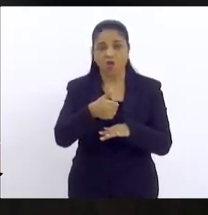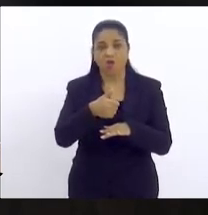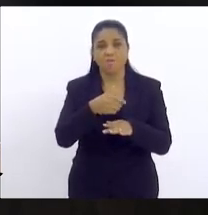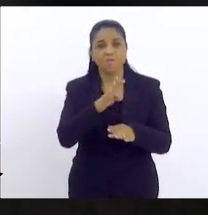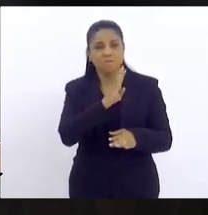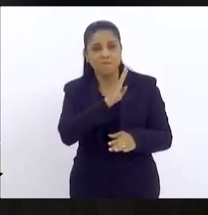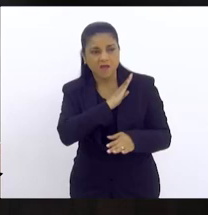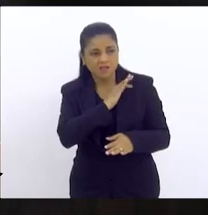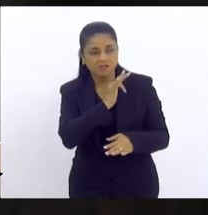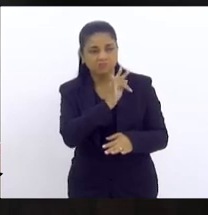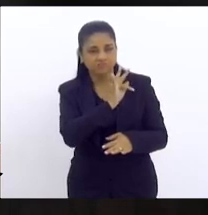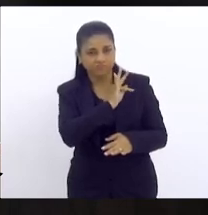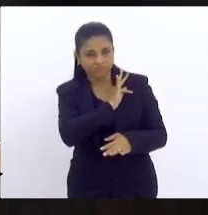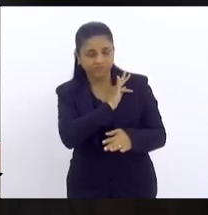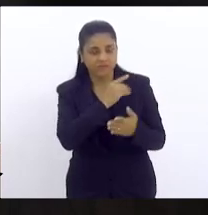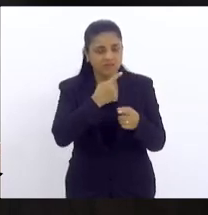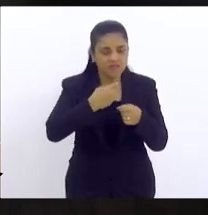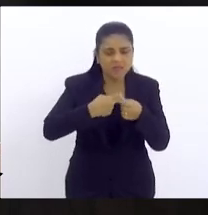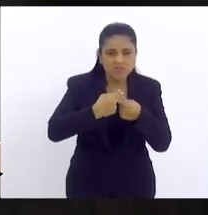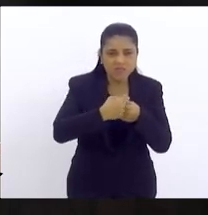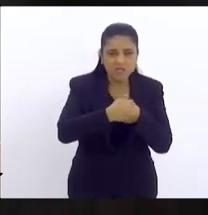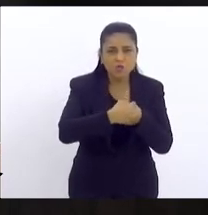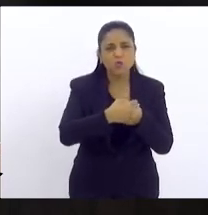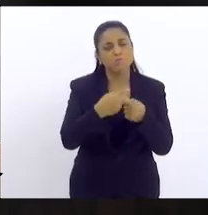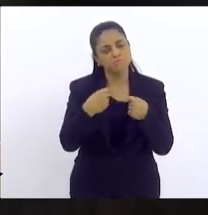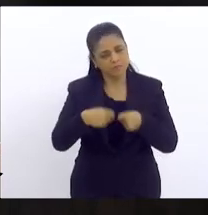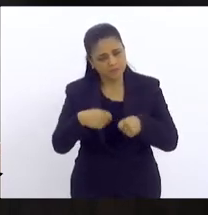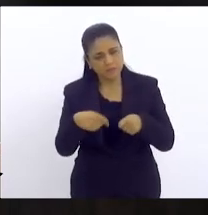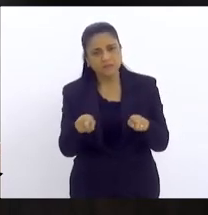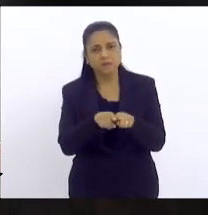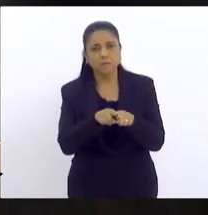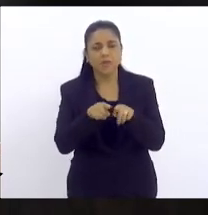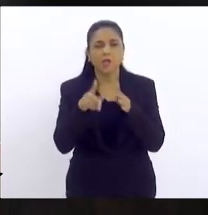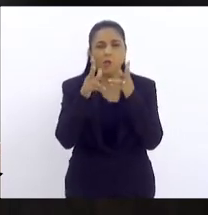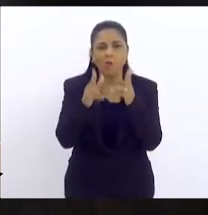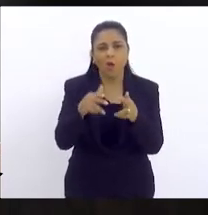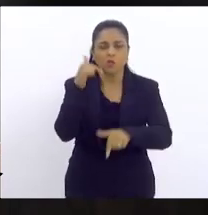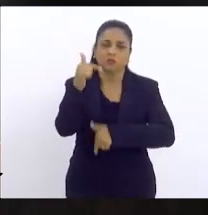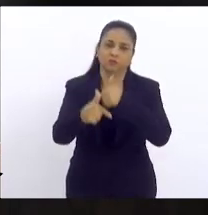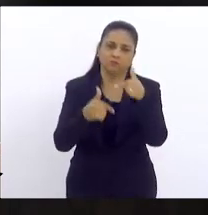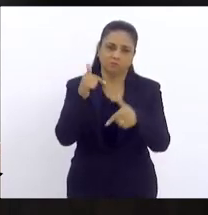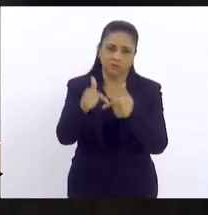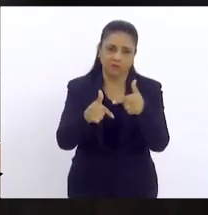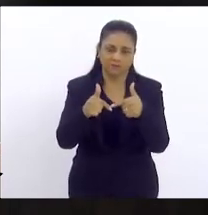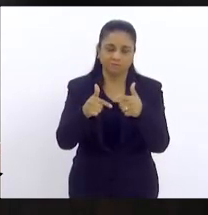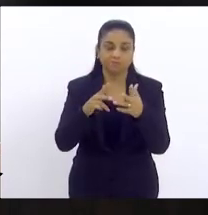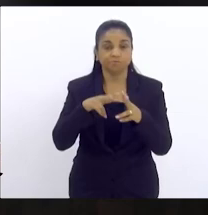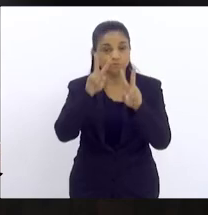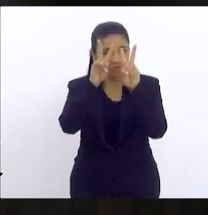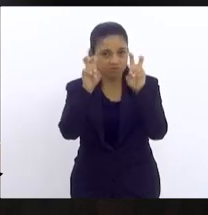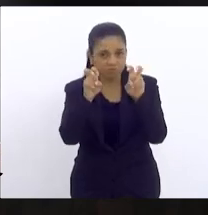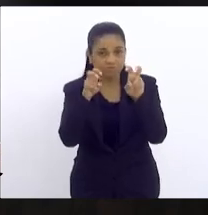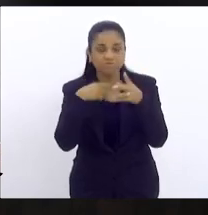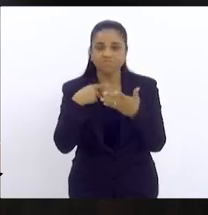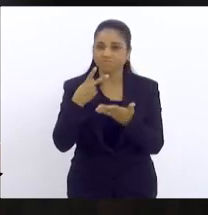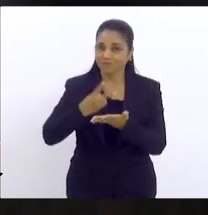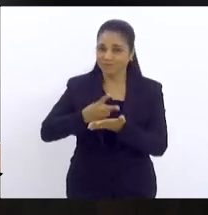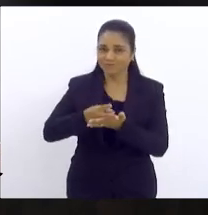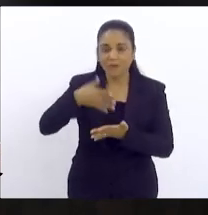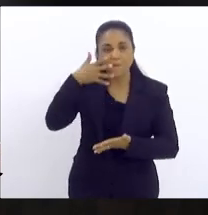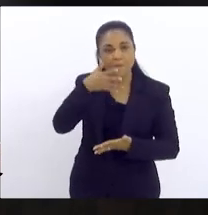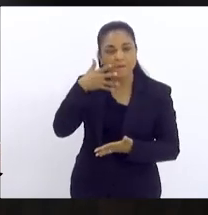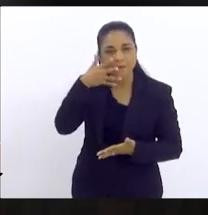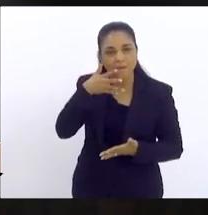é uma realidade que nós precisamos sim tá levando Mas eu não quero fugir muito ao tema até porque tem uma série de coisas aqui eu